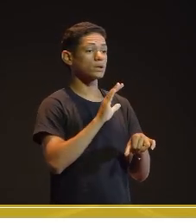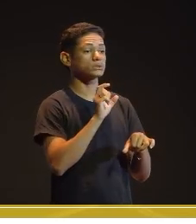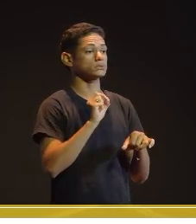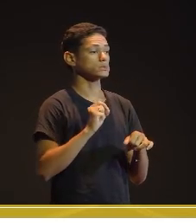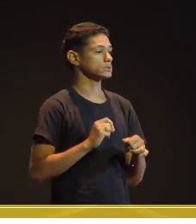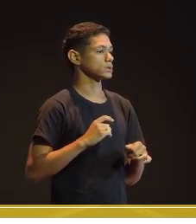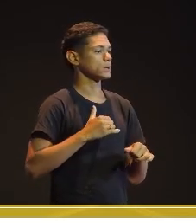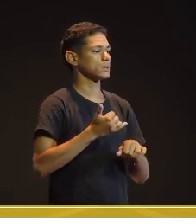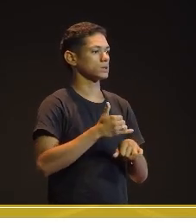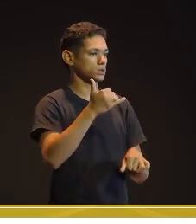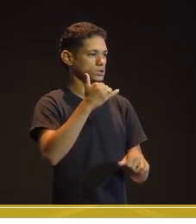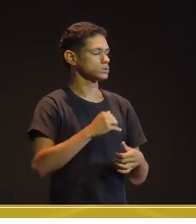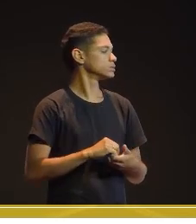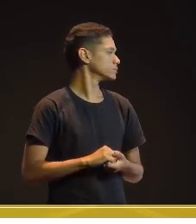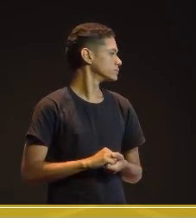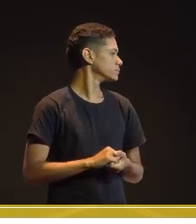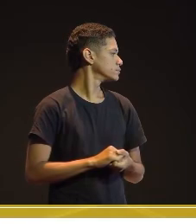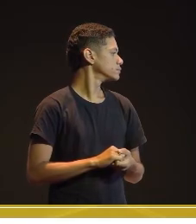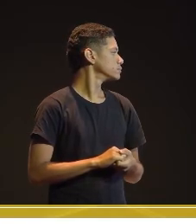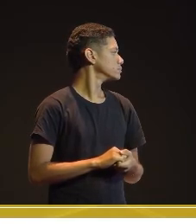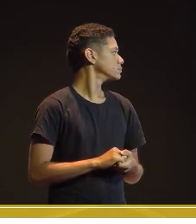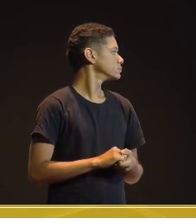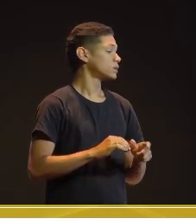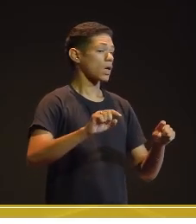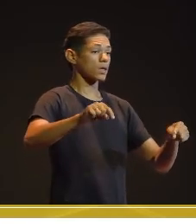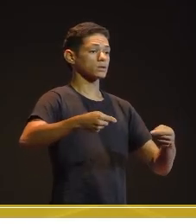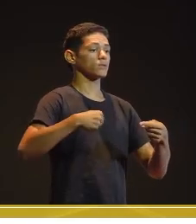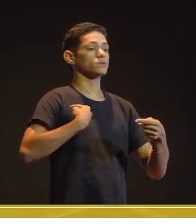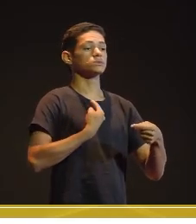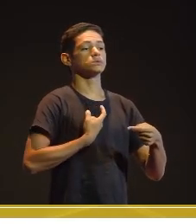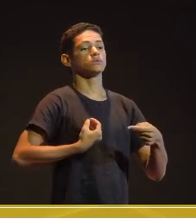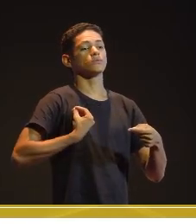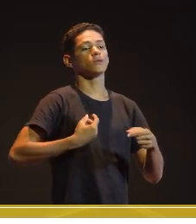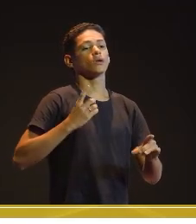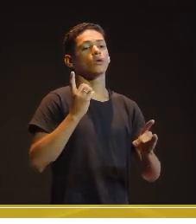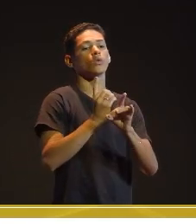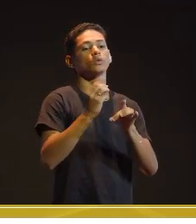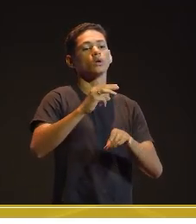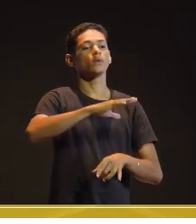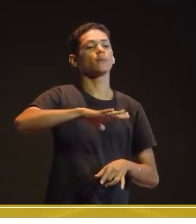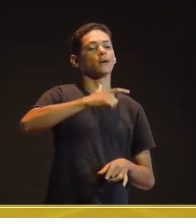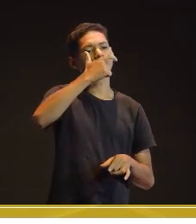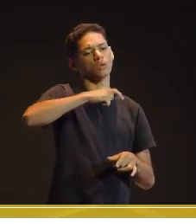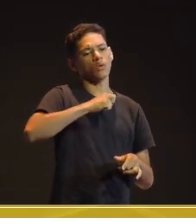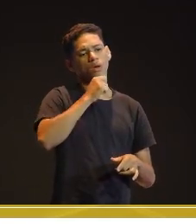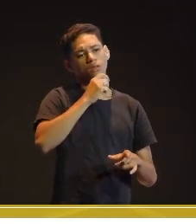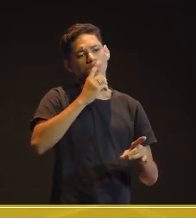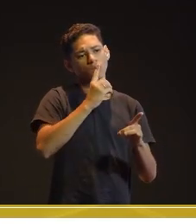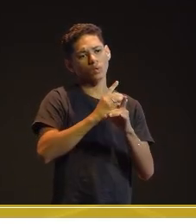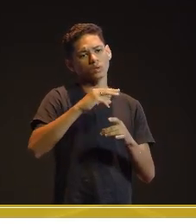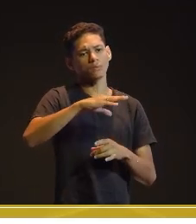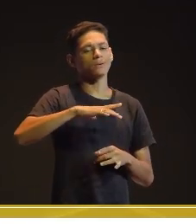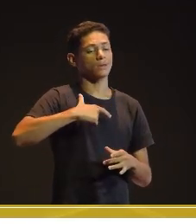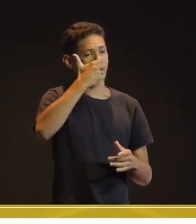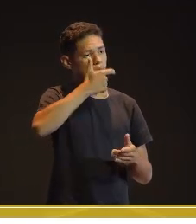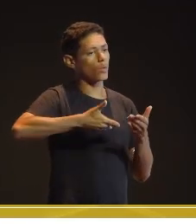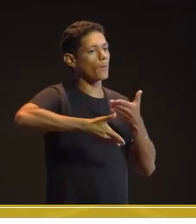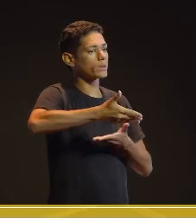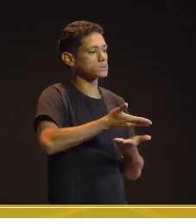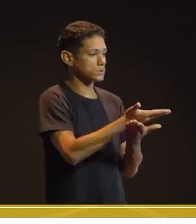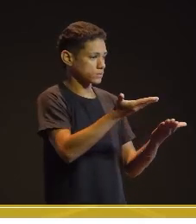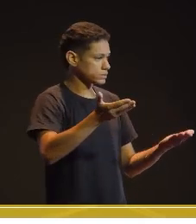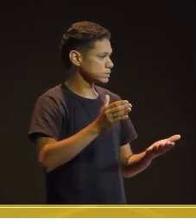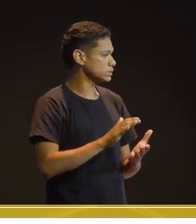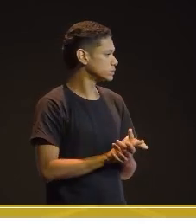de energia. Desafios que a gente vai encontrar no mercado, e eu tenho encontrado particularmente, e quero compartilhar com